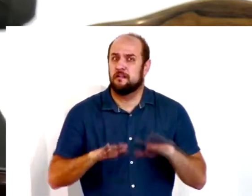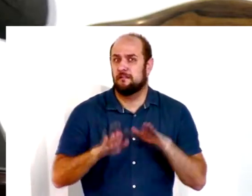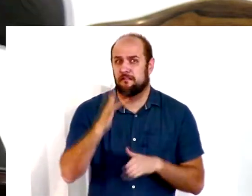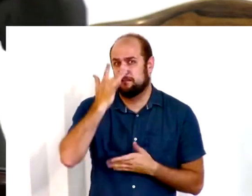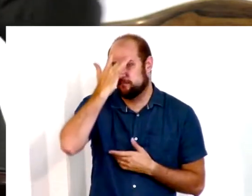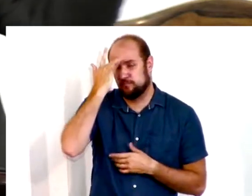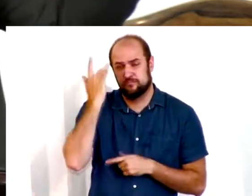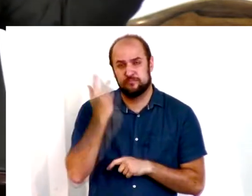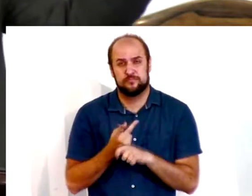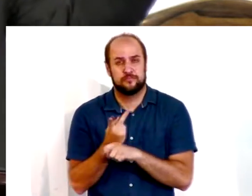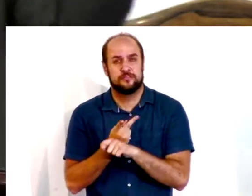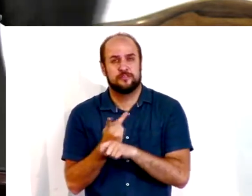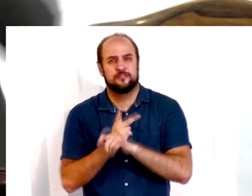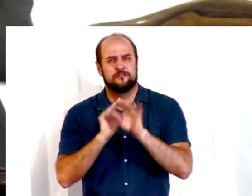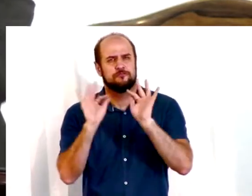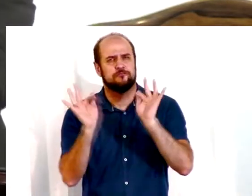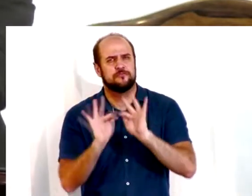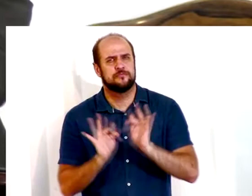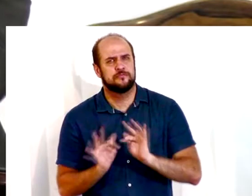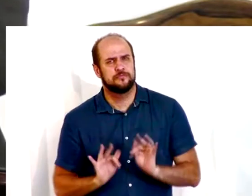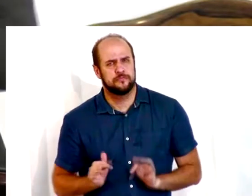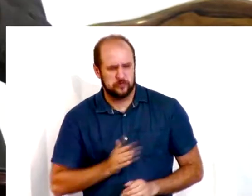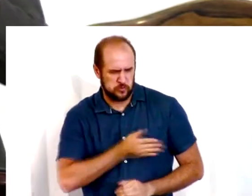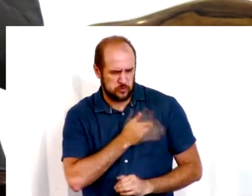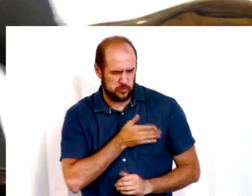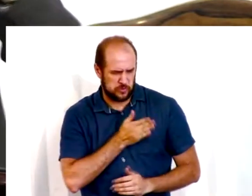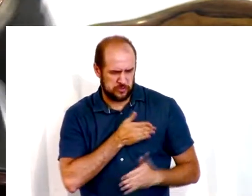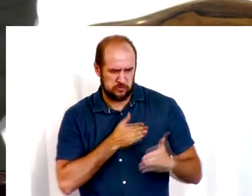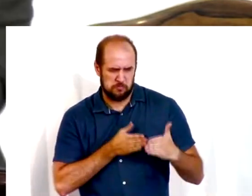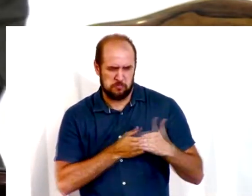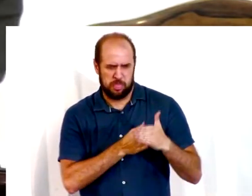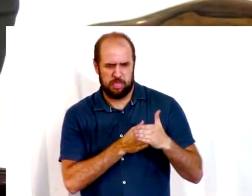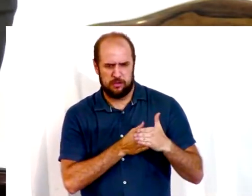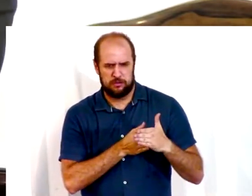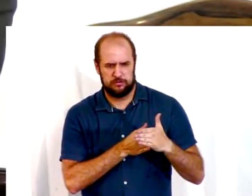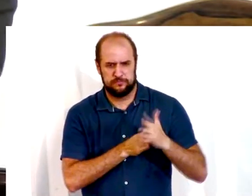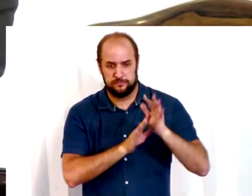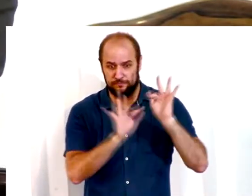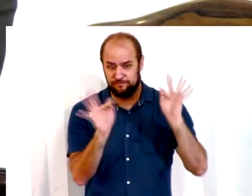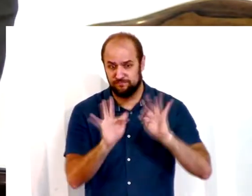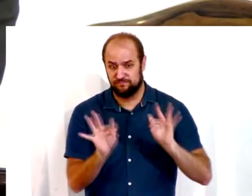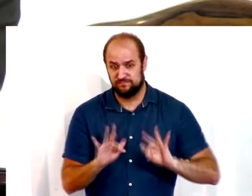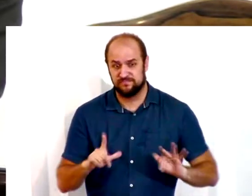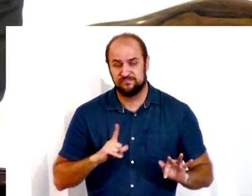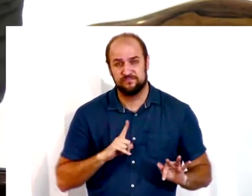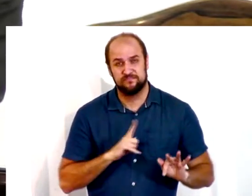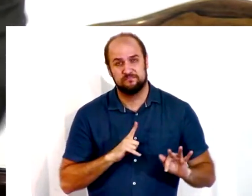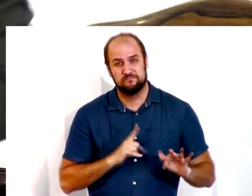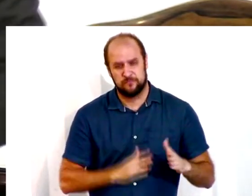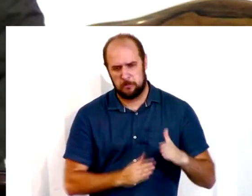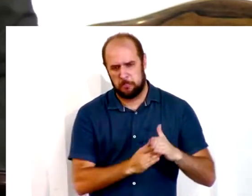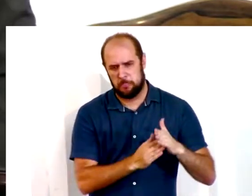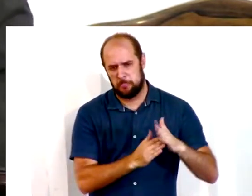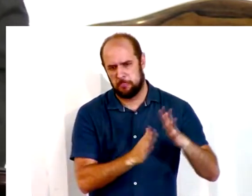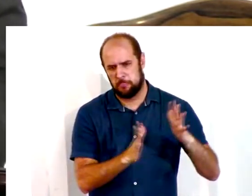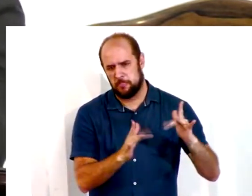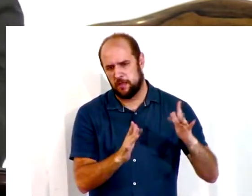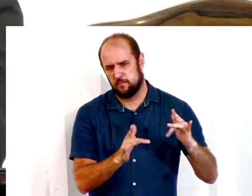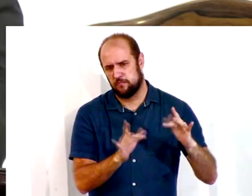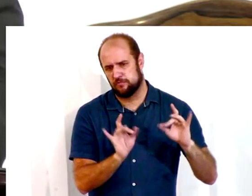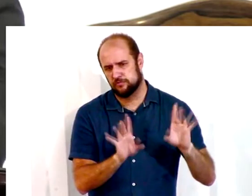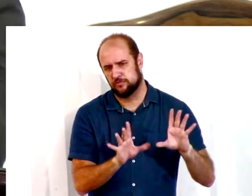felicidade dela e estaciona o coração, a felicidade que ela tem no namoro,